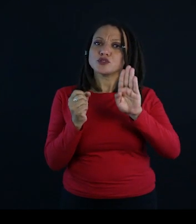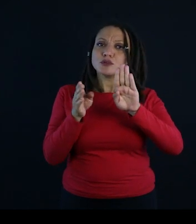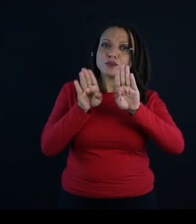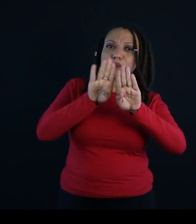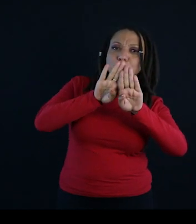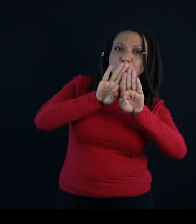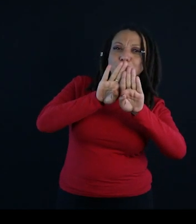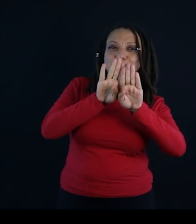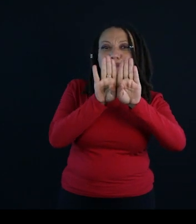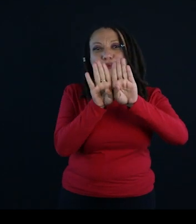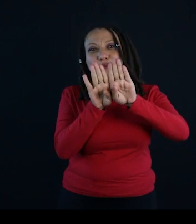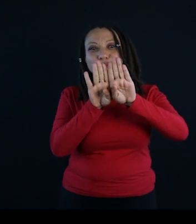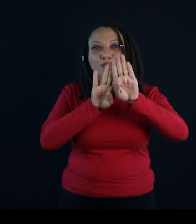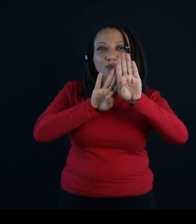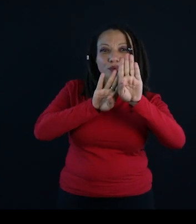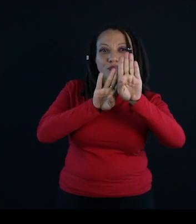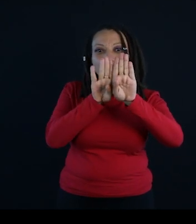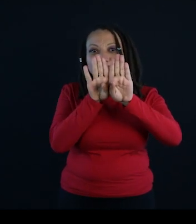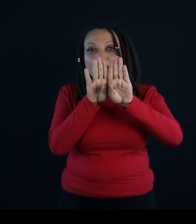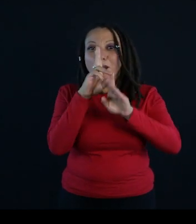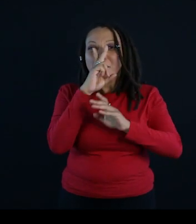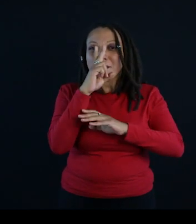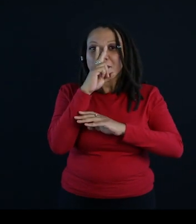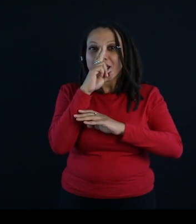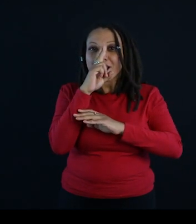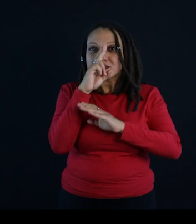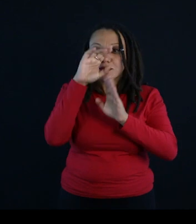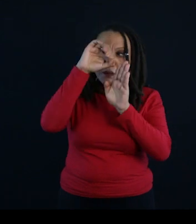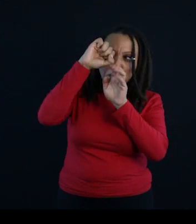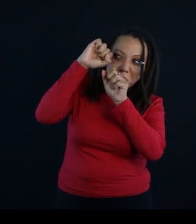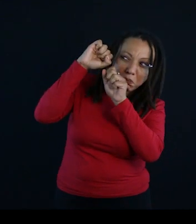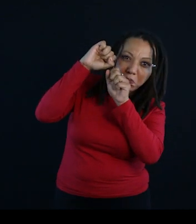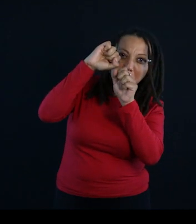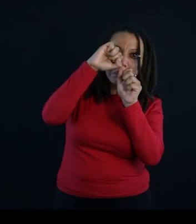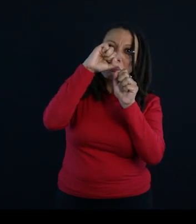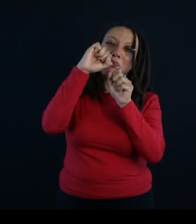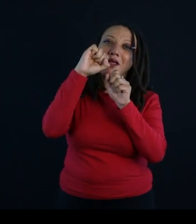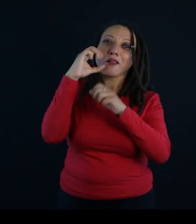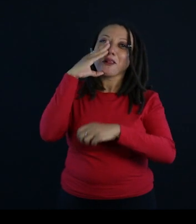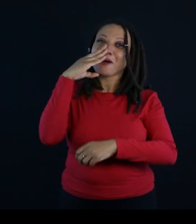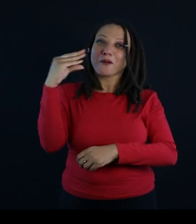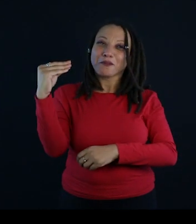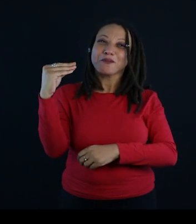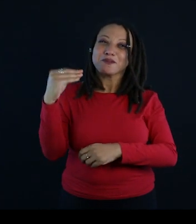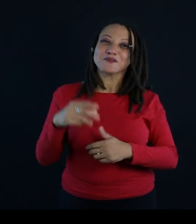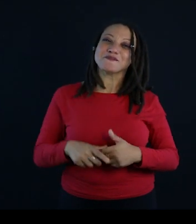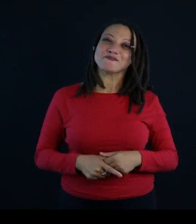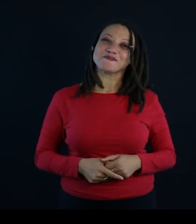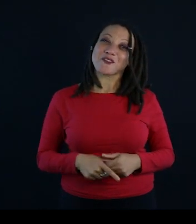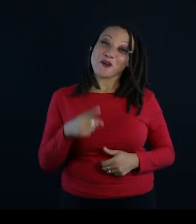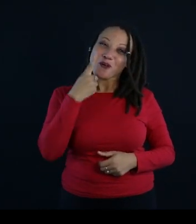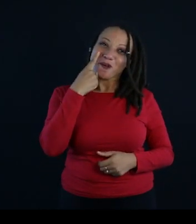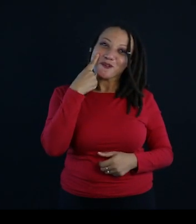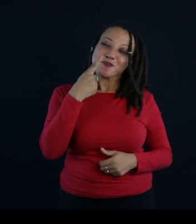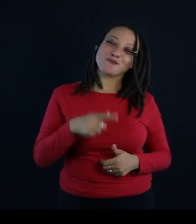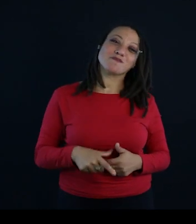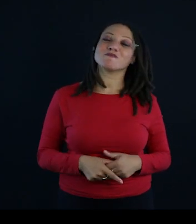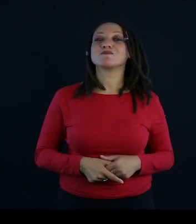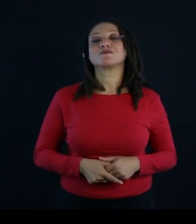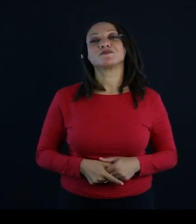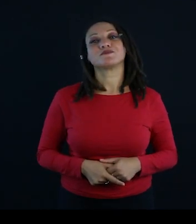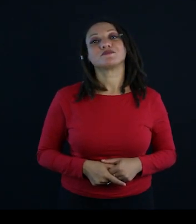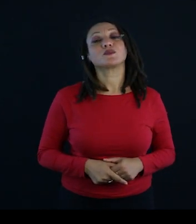Eles podem ficar meio amontoados mesmo, como se eles estivessem se escondendo com medo do lobo. Ficou assim, ó, tá